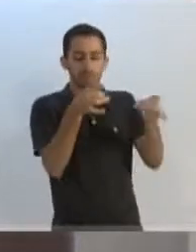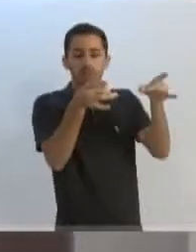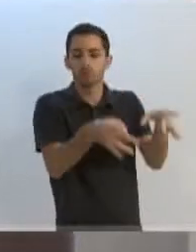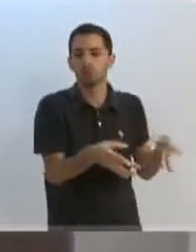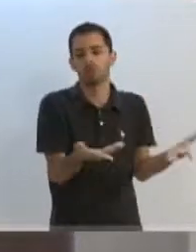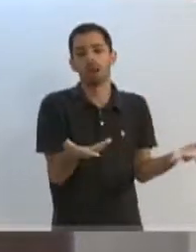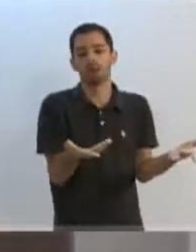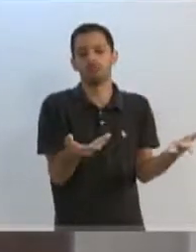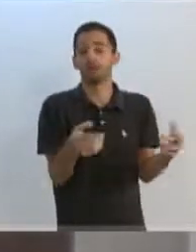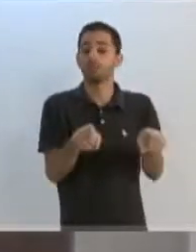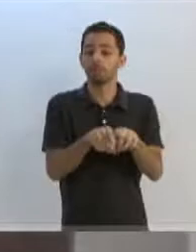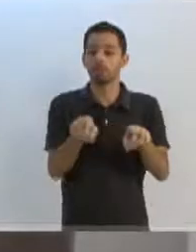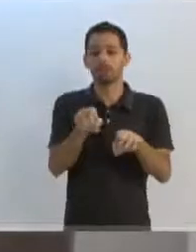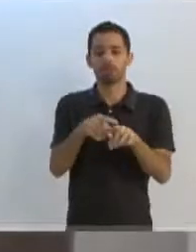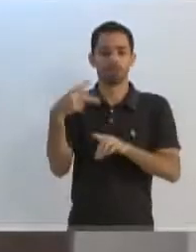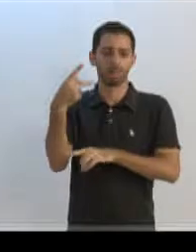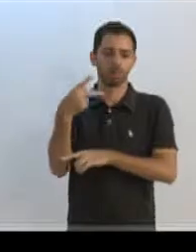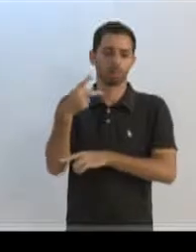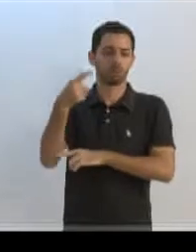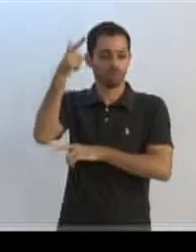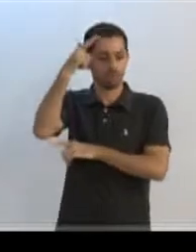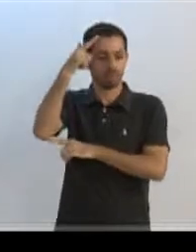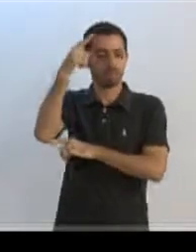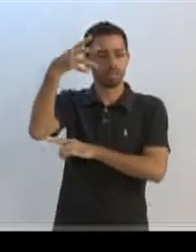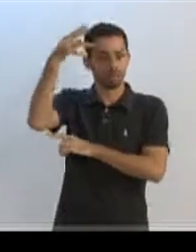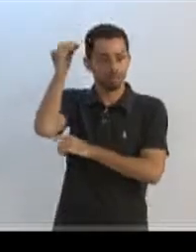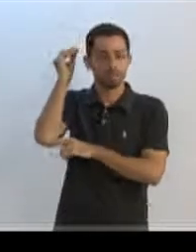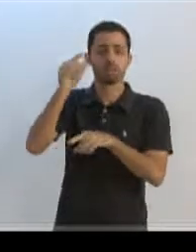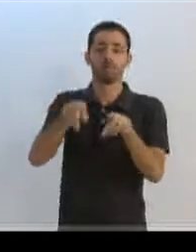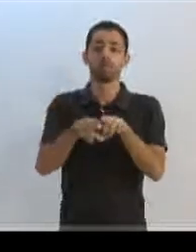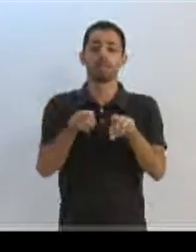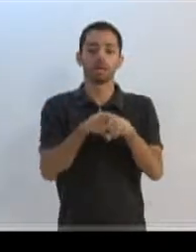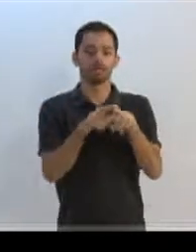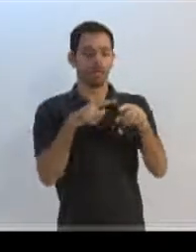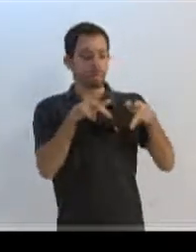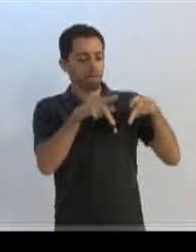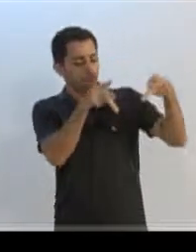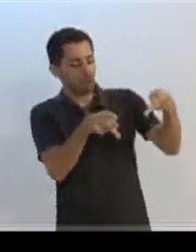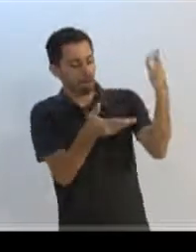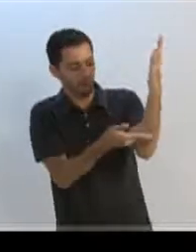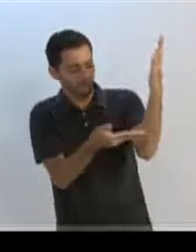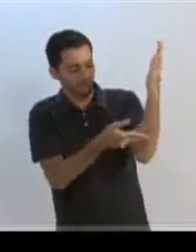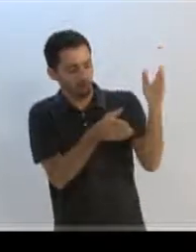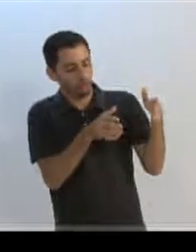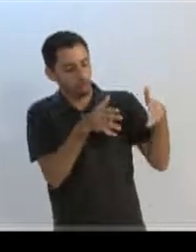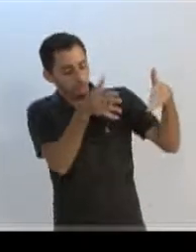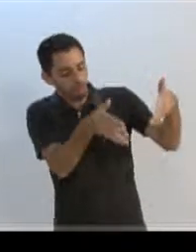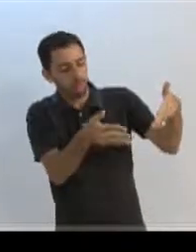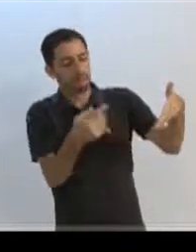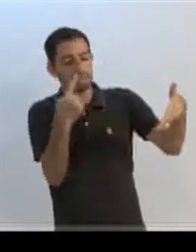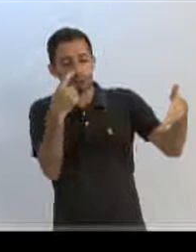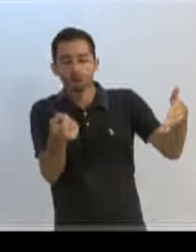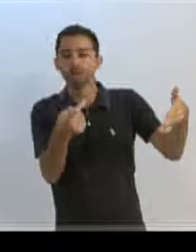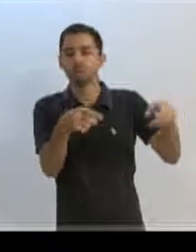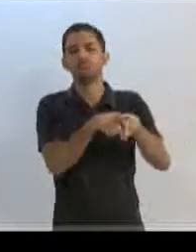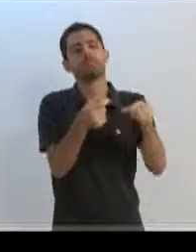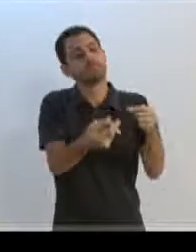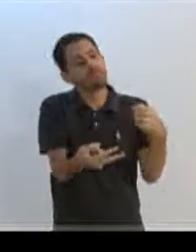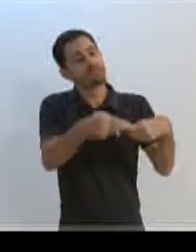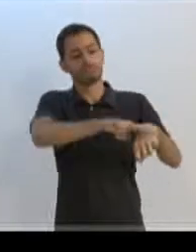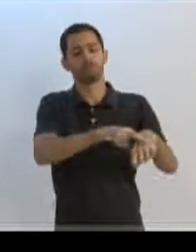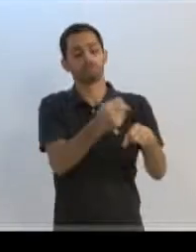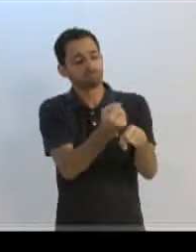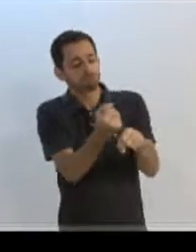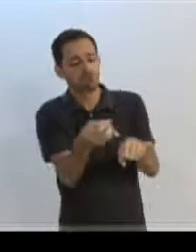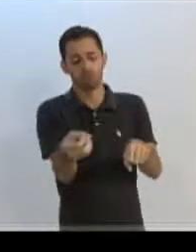vereador líder do governo é dessa ponte de madeira e matias está em péssimo estado necessitando de reforma e sabemos